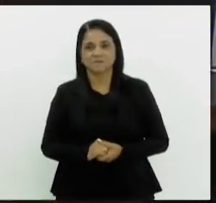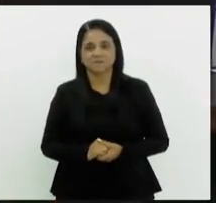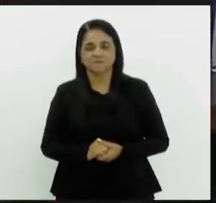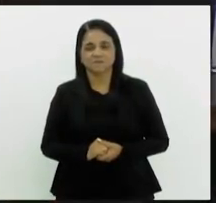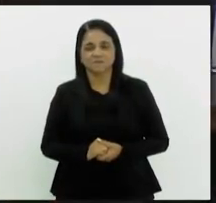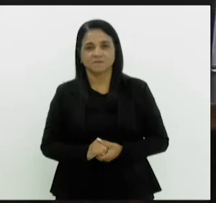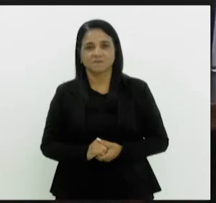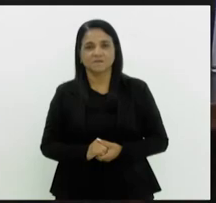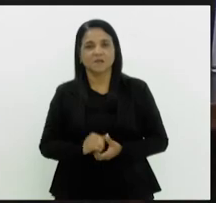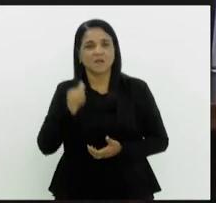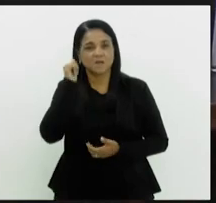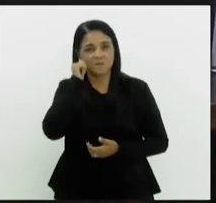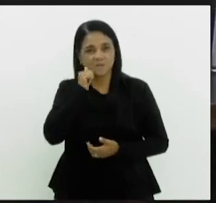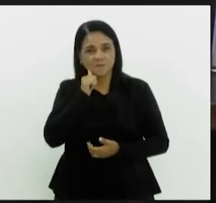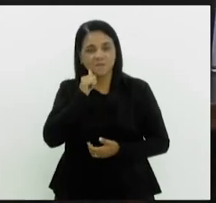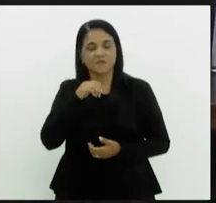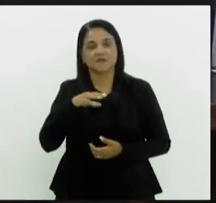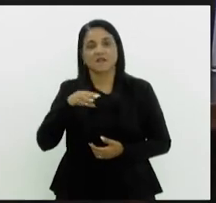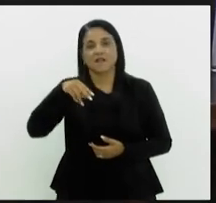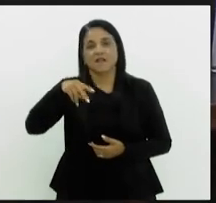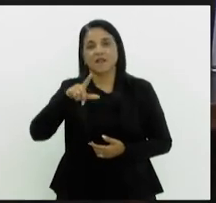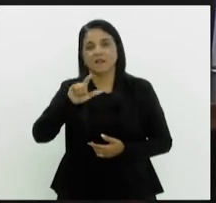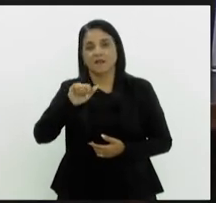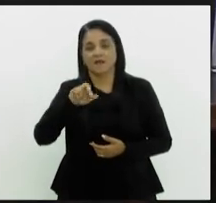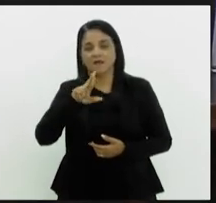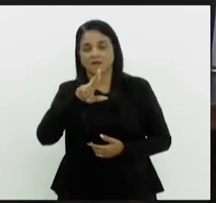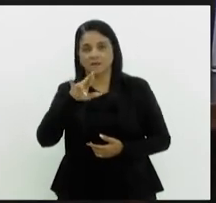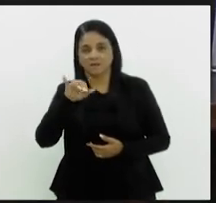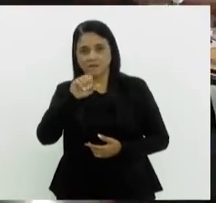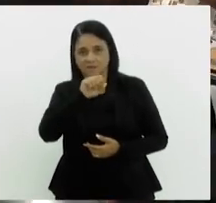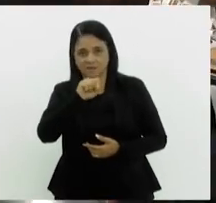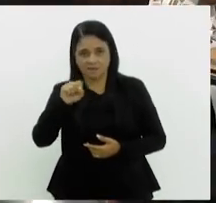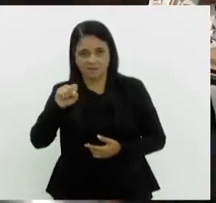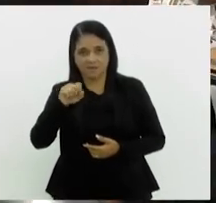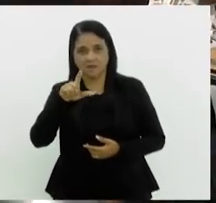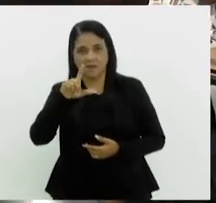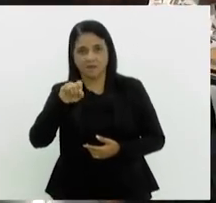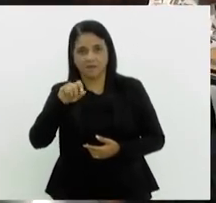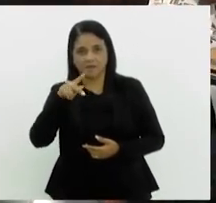E a querida Larissa Lopes, neta da nossa homenageada.